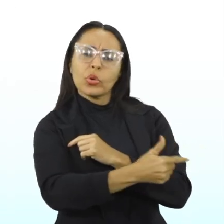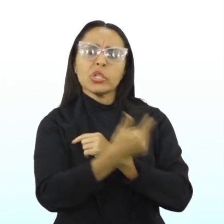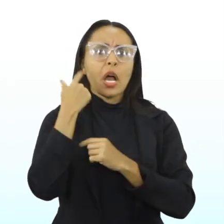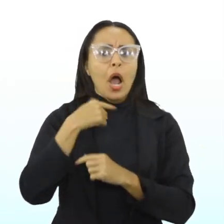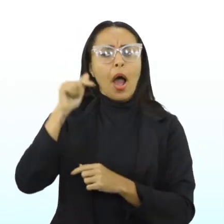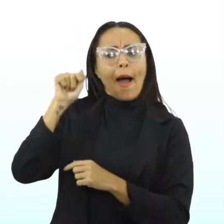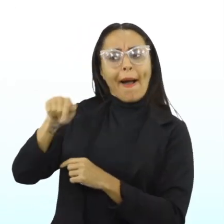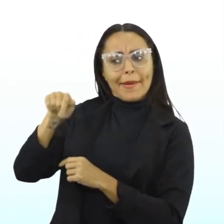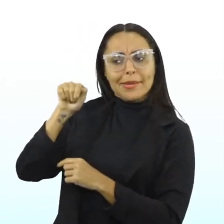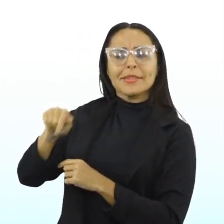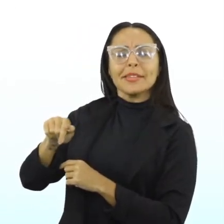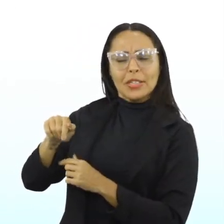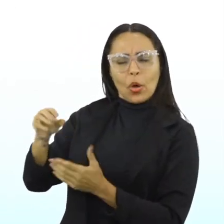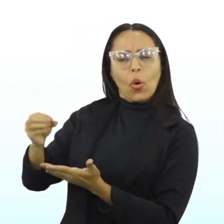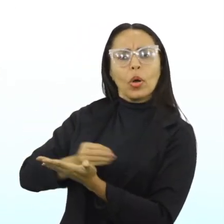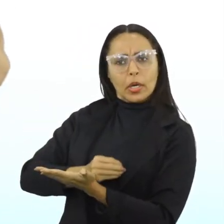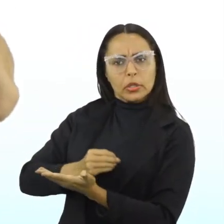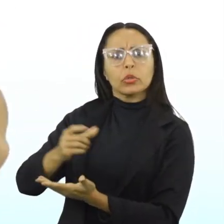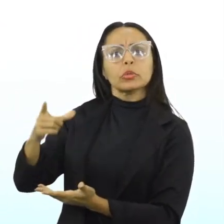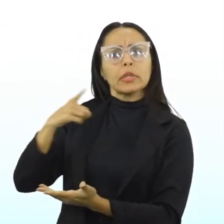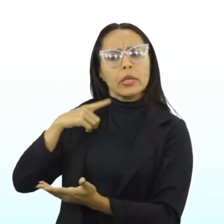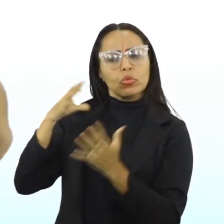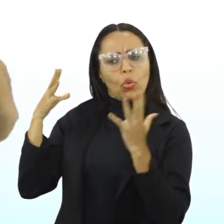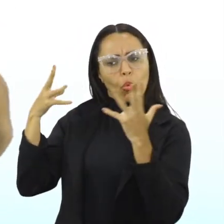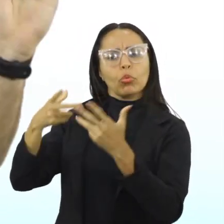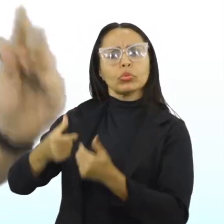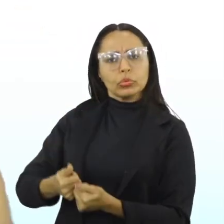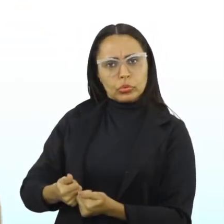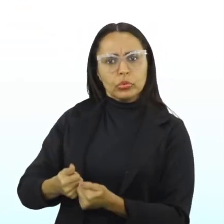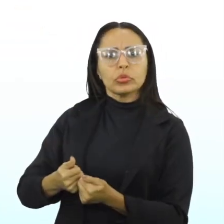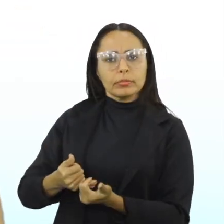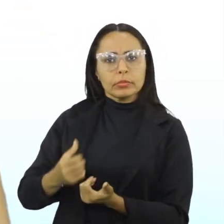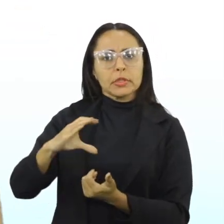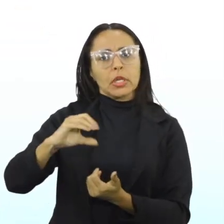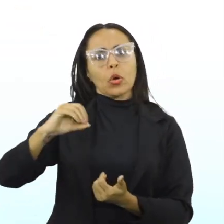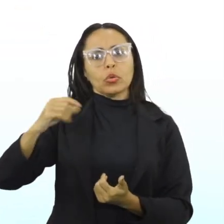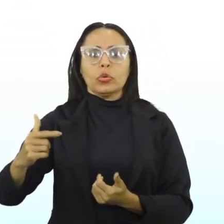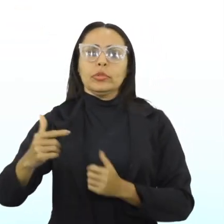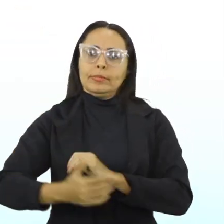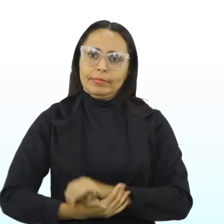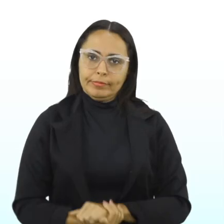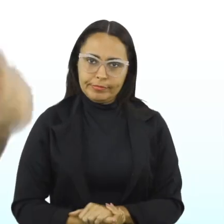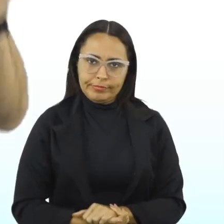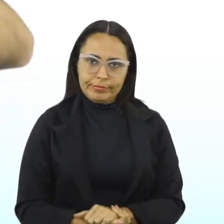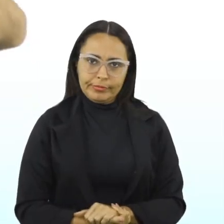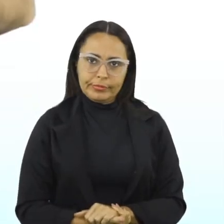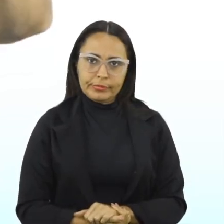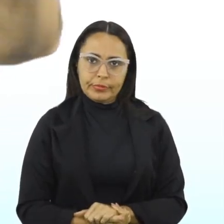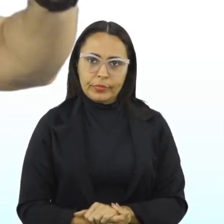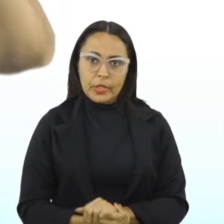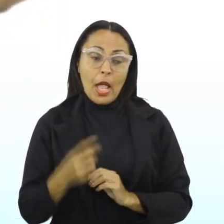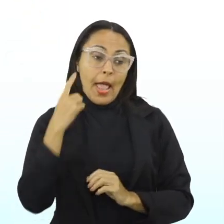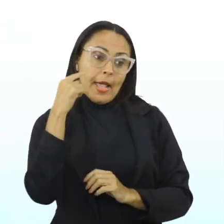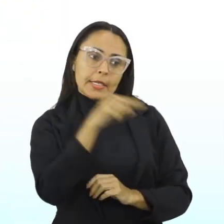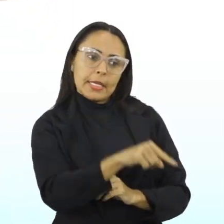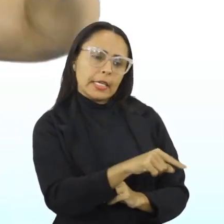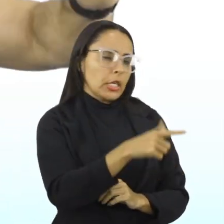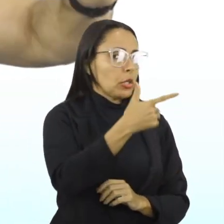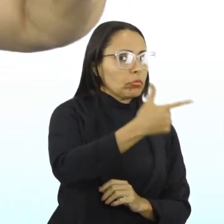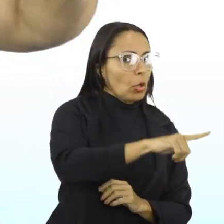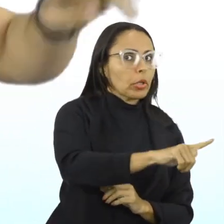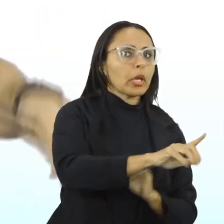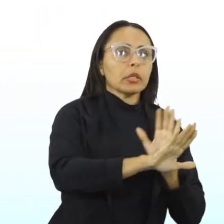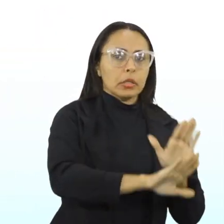composição, os compostos orgânicos todos têm carbono na composição. Não escapa um. Os inorgânicos não